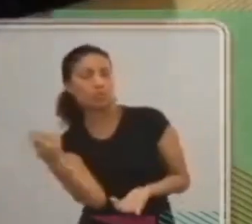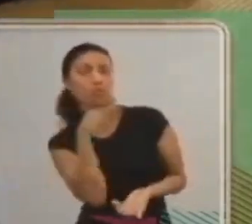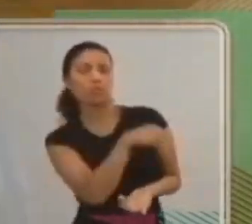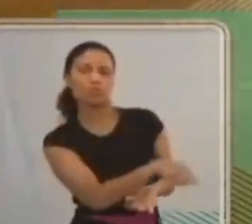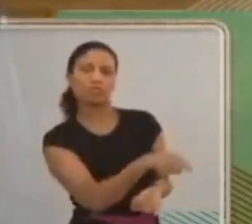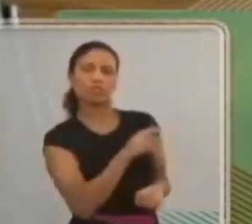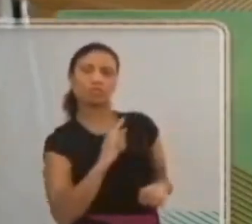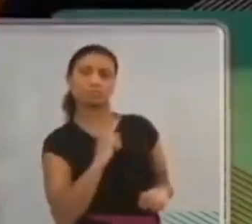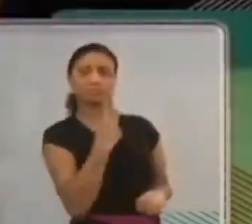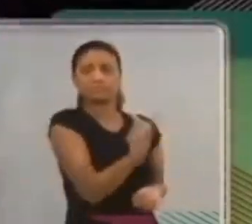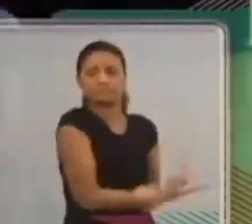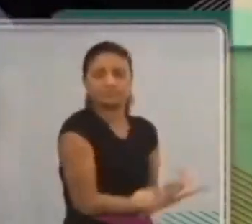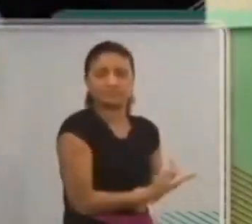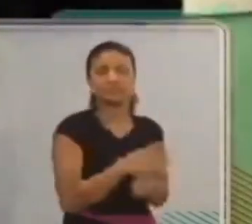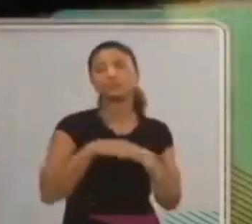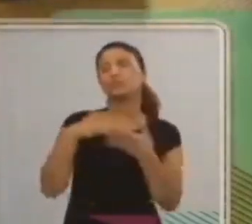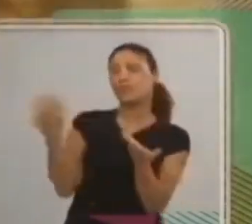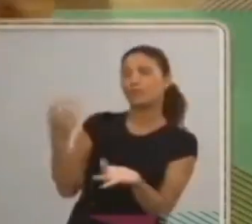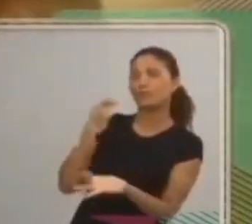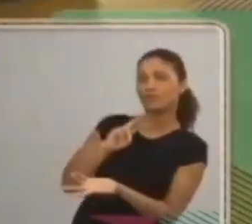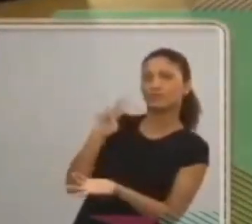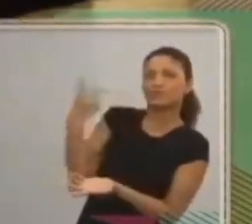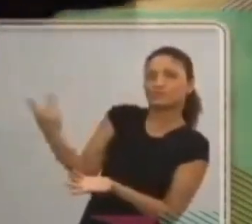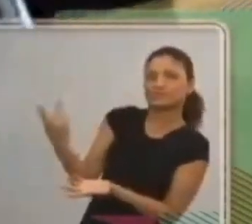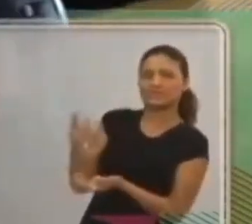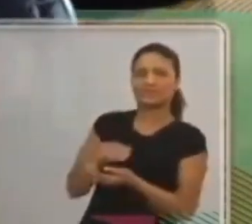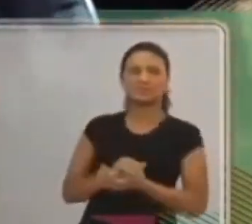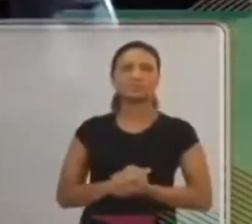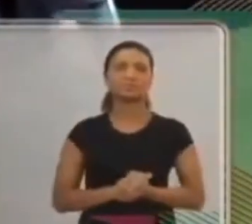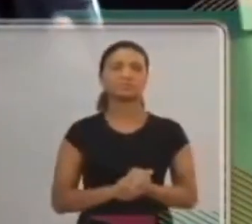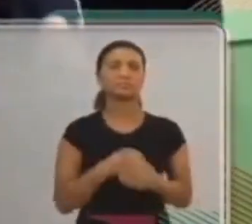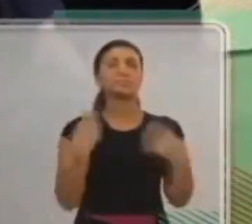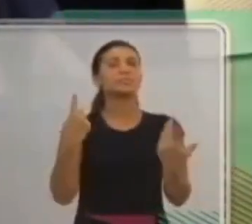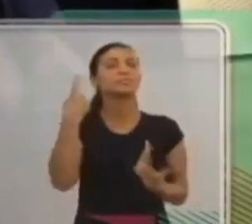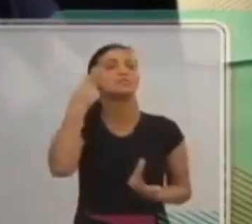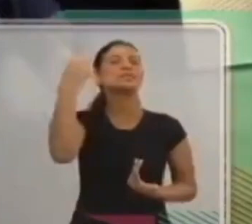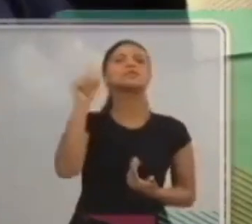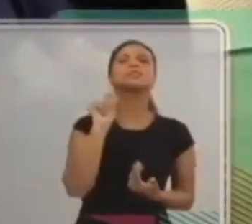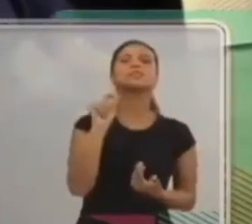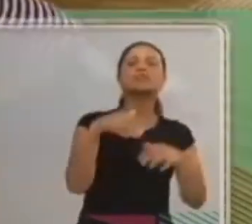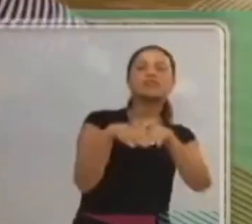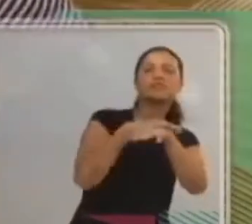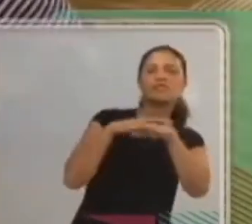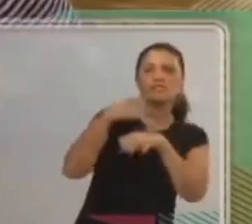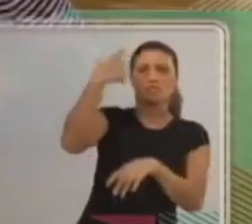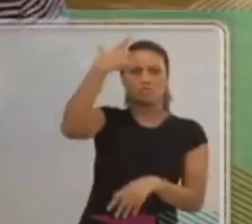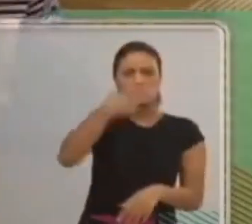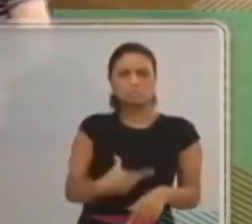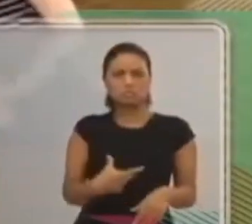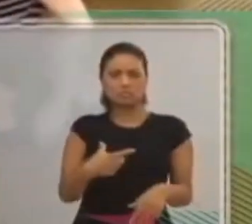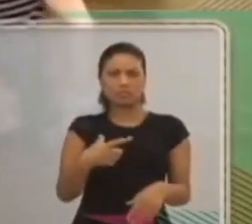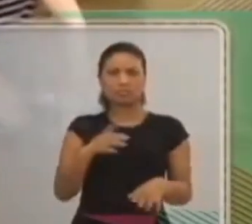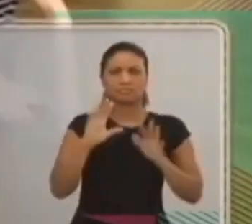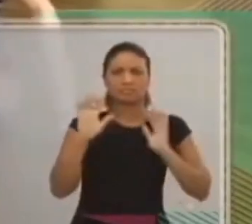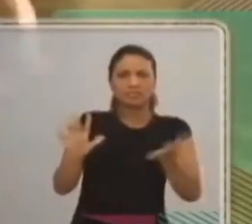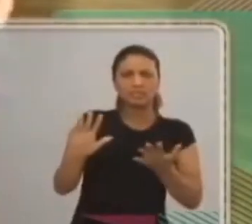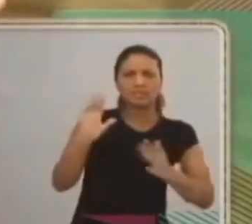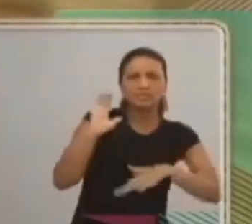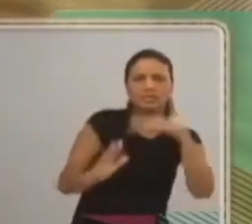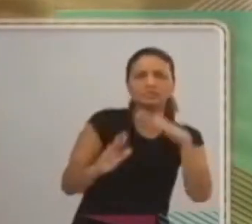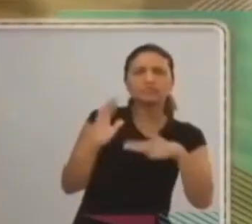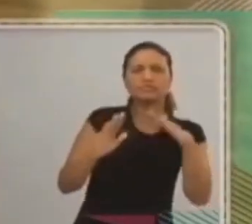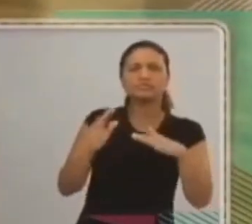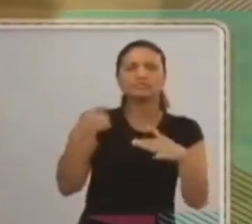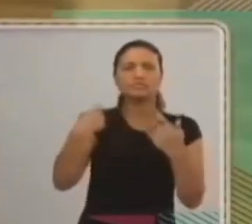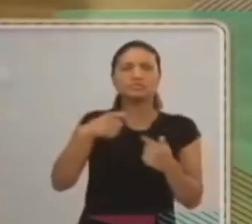Ou vice-versa. E a ideia é a conversa do corpo como um todo. Os dois continuam demonstrando. Cada vez a gente